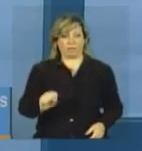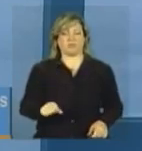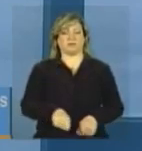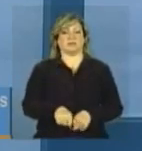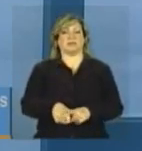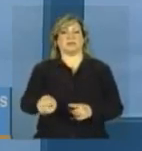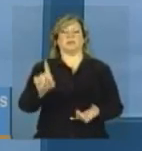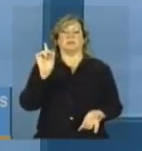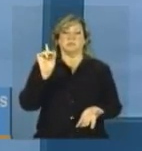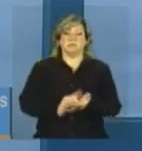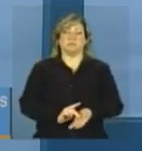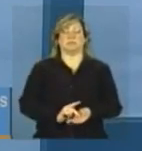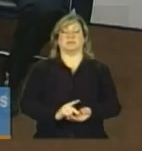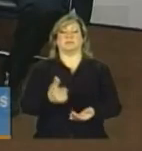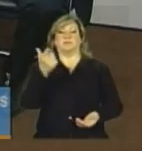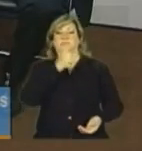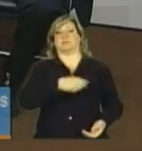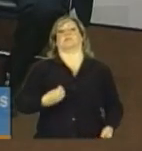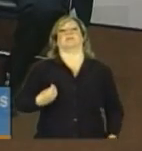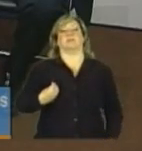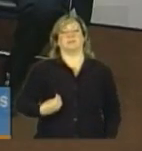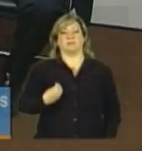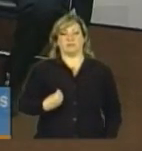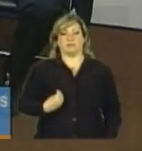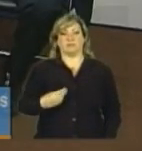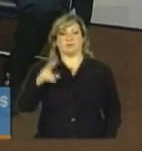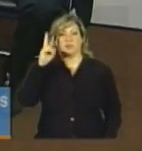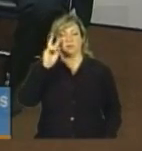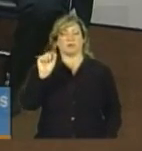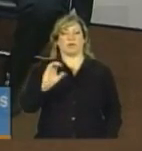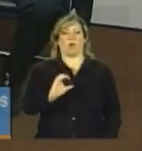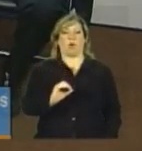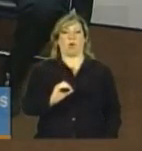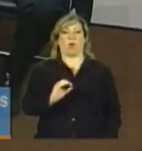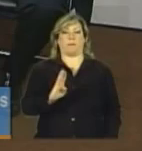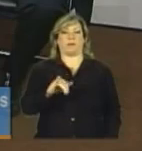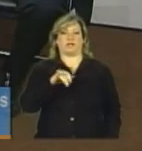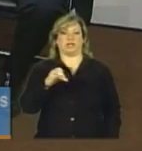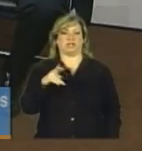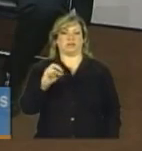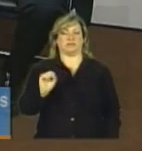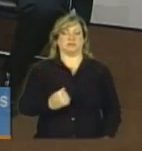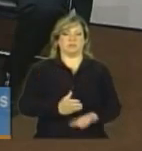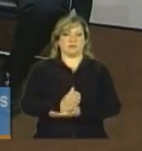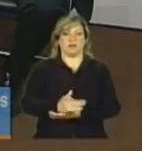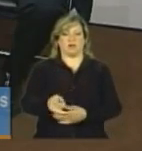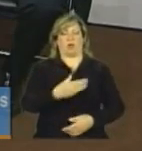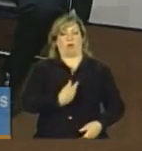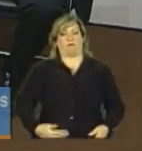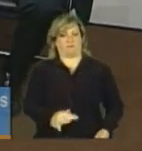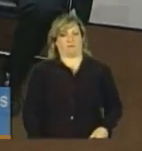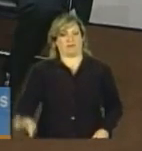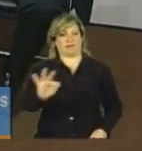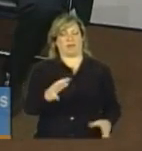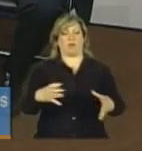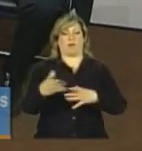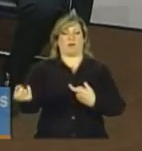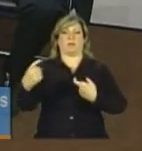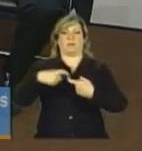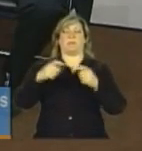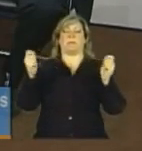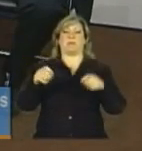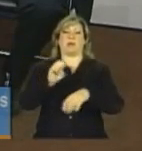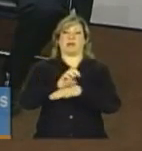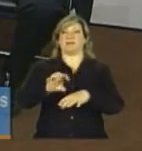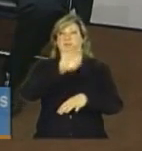eles sejam de fato realizados, né, enquanto objetivos pactuados, né, entre o governo federal e o parceiro, seja o